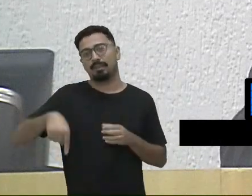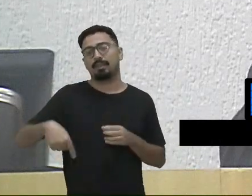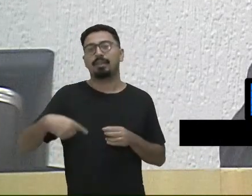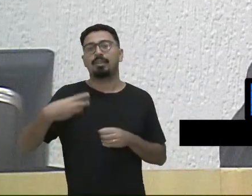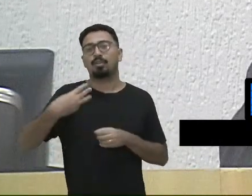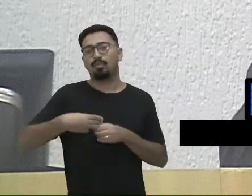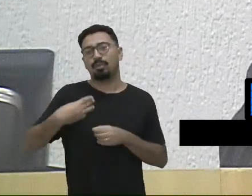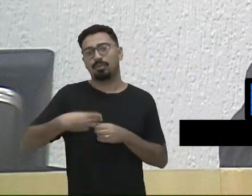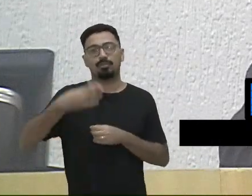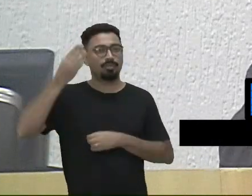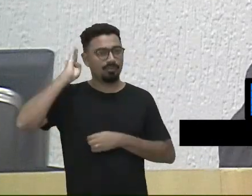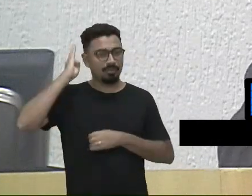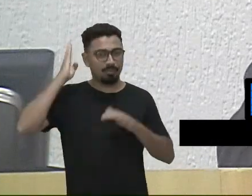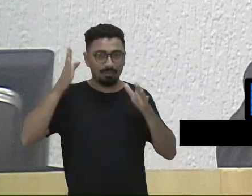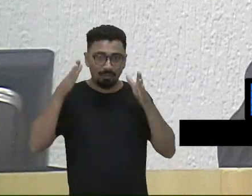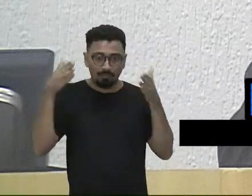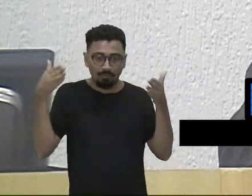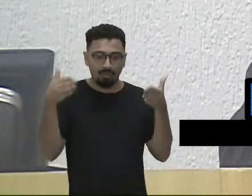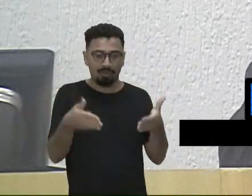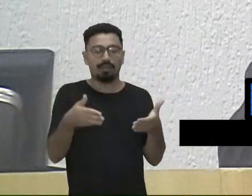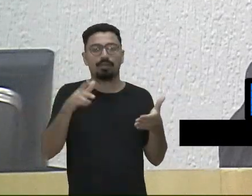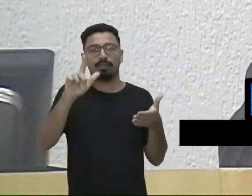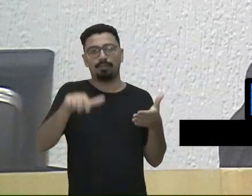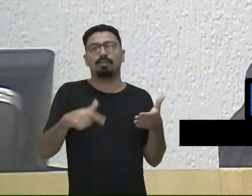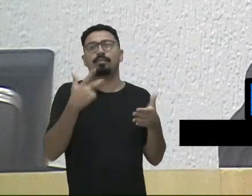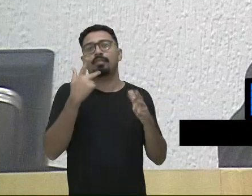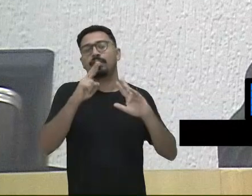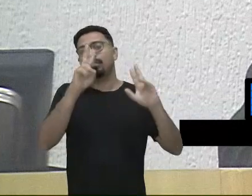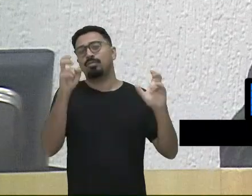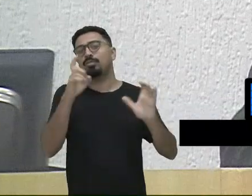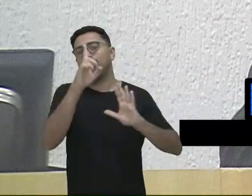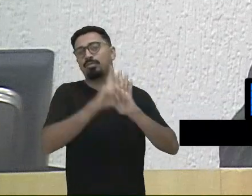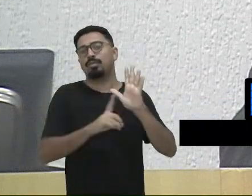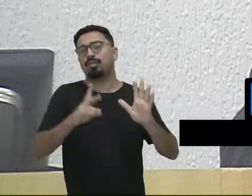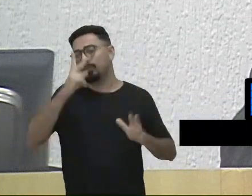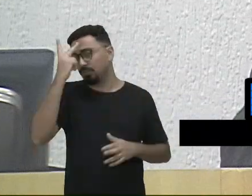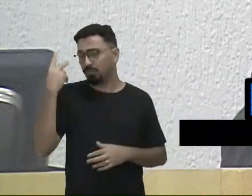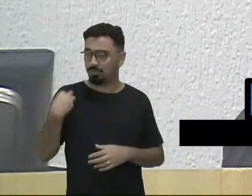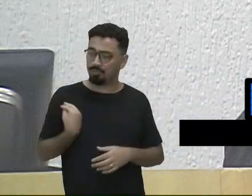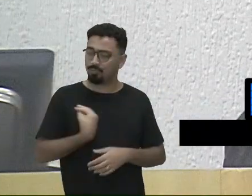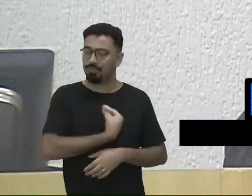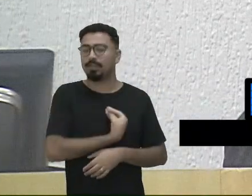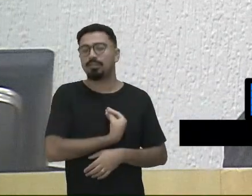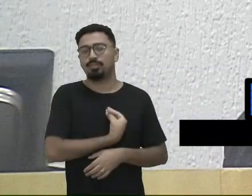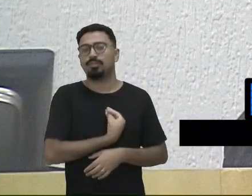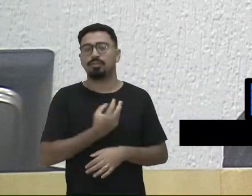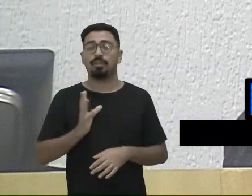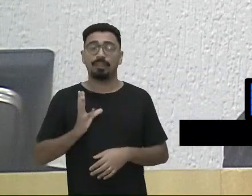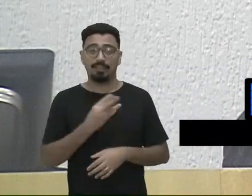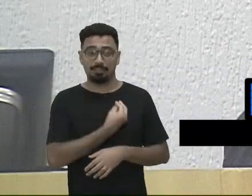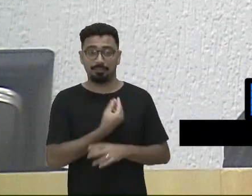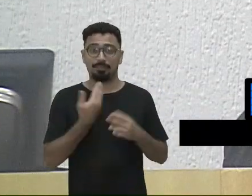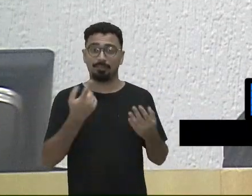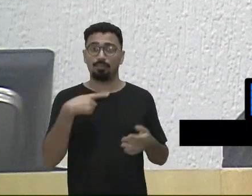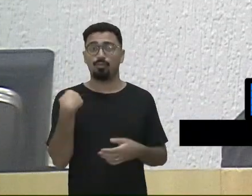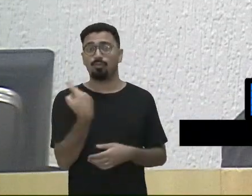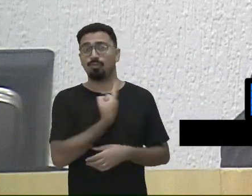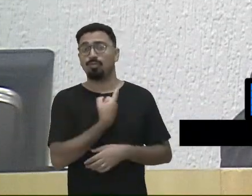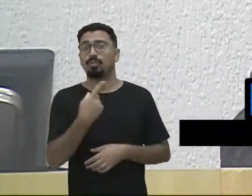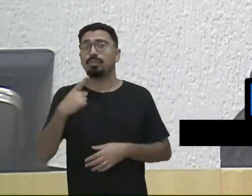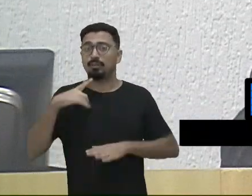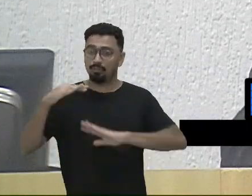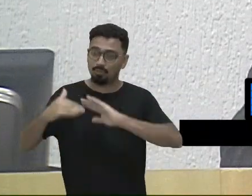Taubaté, dedicada especificamente para falar do direito de pessoas trans. A gente está aqui hoje promovendo um